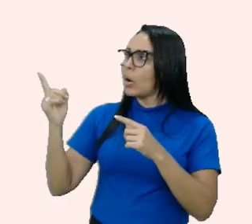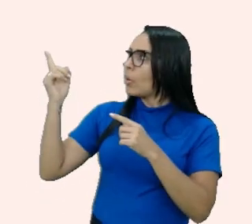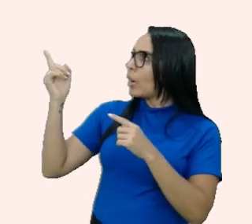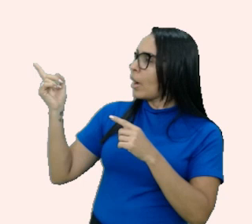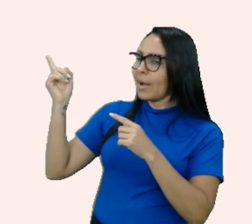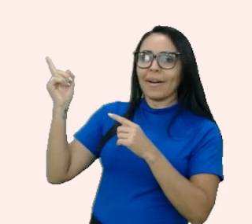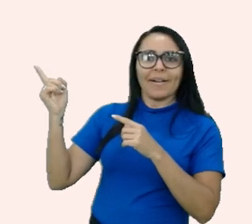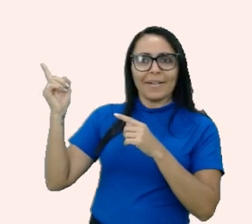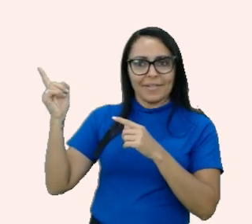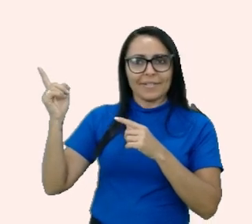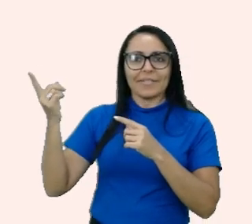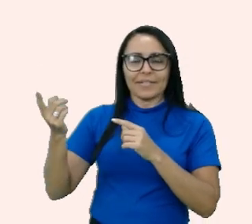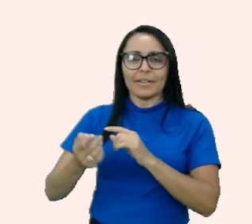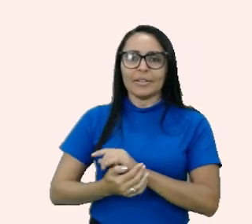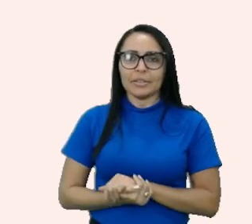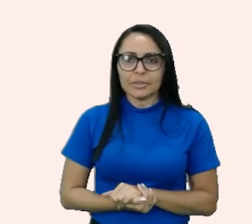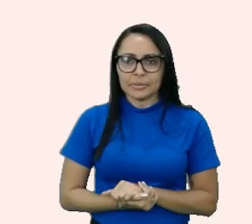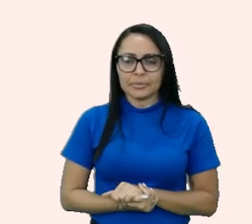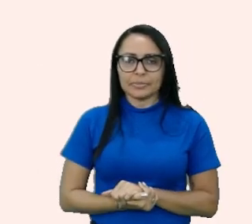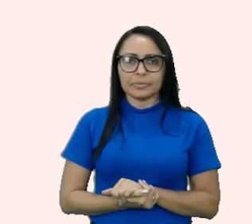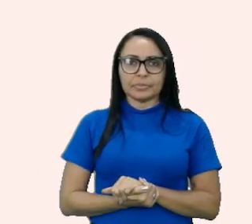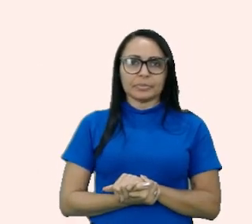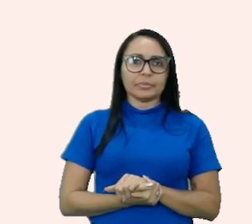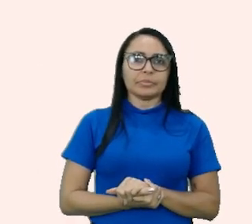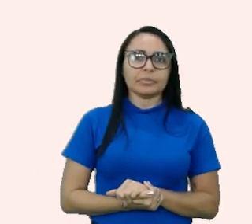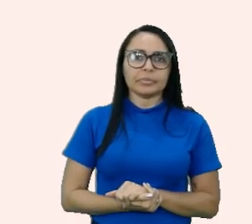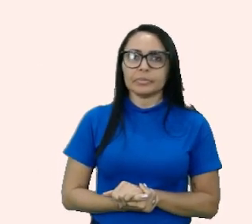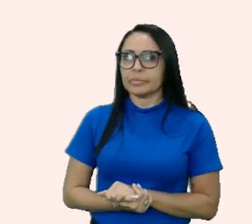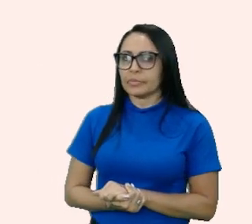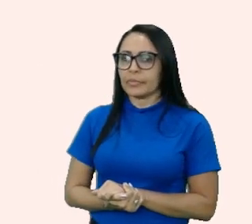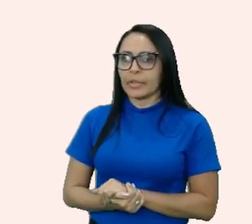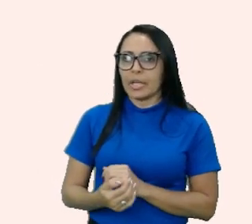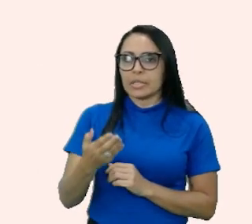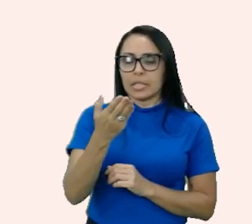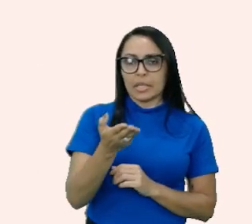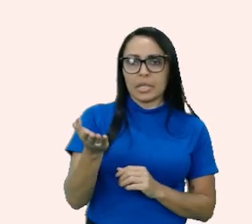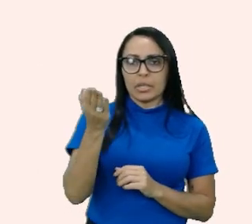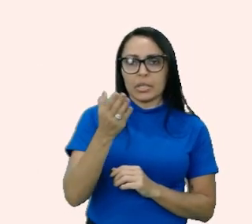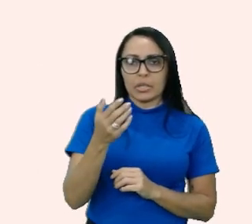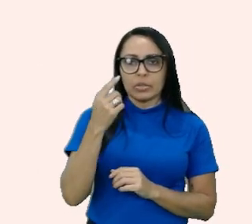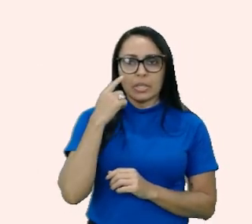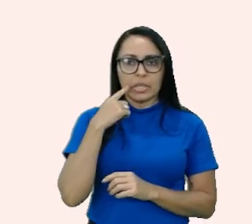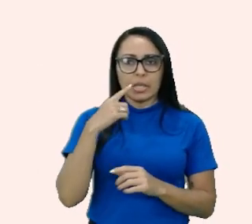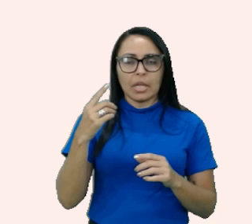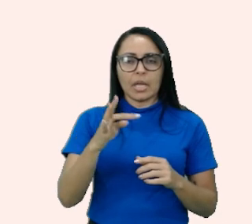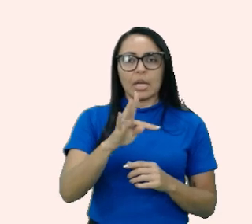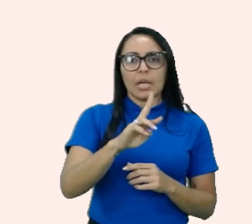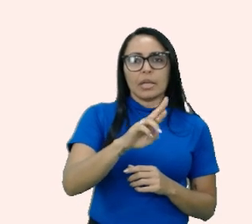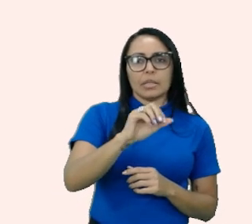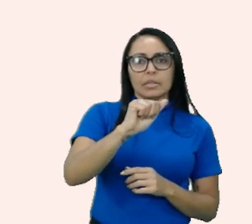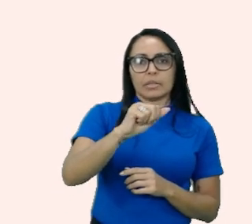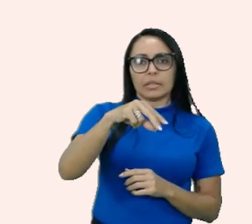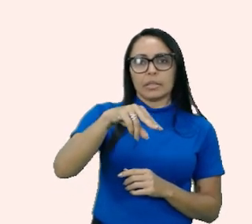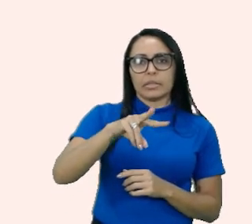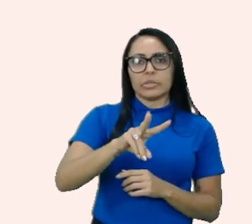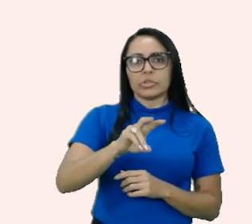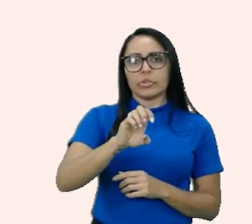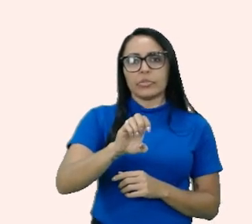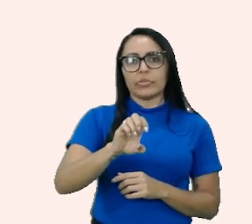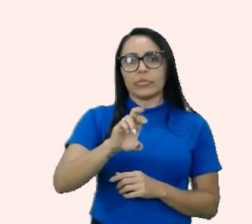primeira reta, cortando essas 3 aí. Essa reta que eu acabei de desenhar, ela é transversal. Olha que nome bonito, Robertão.